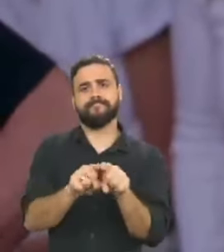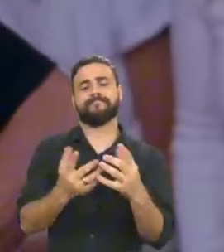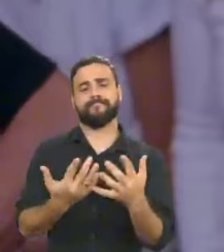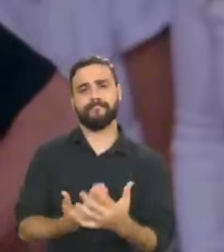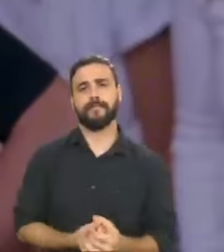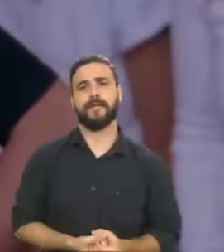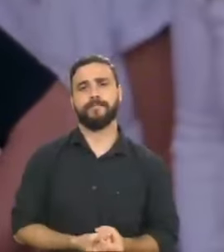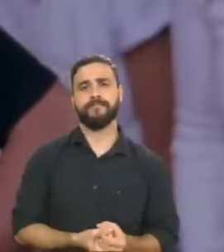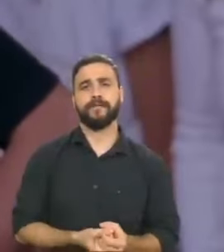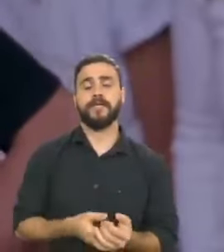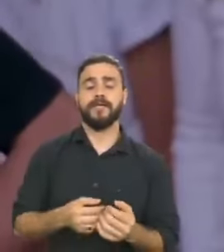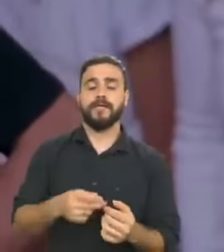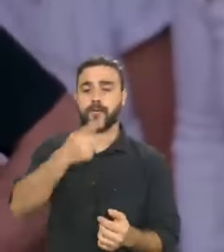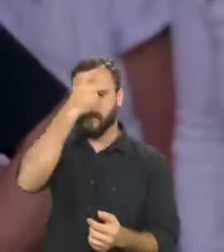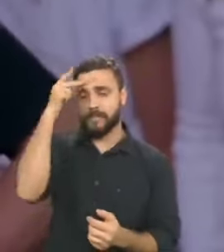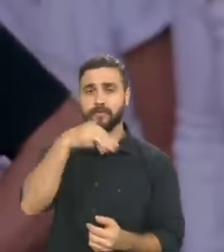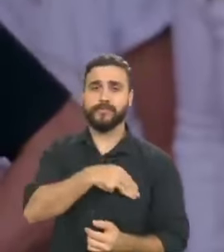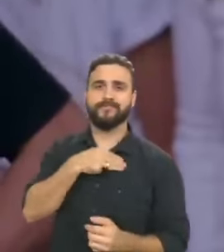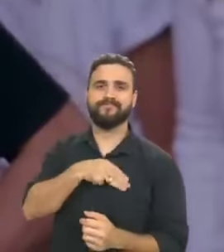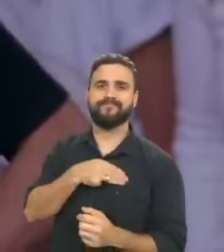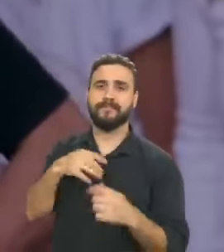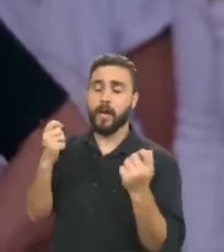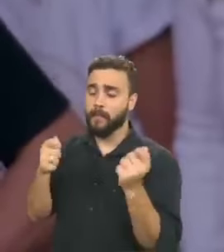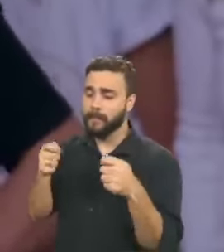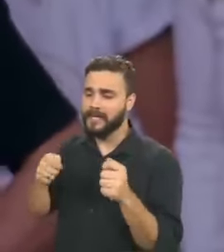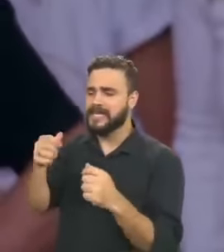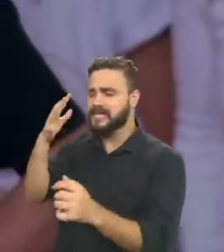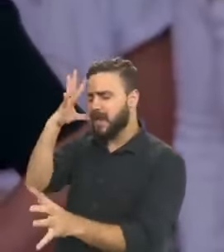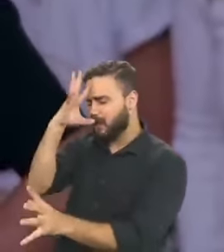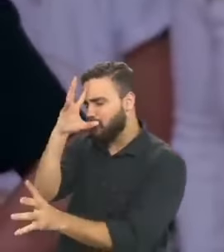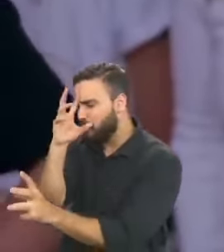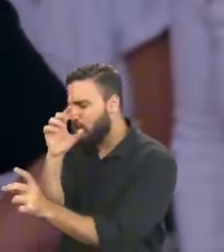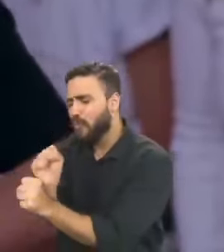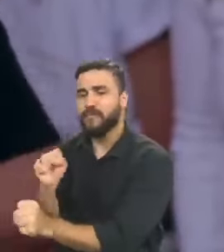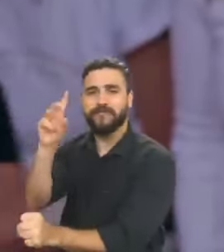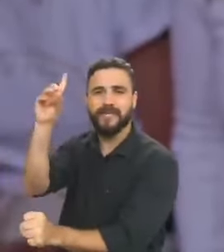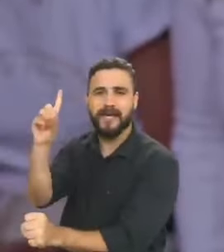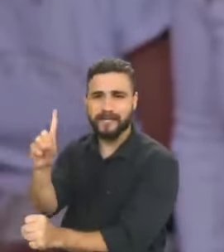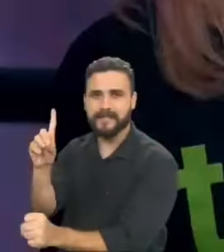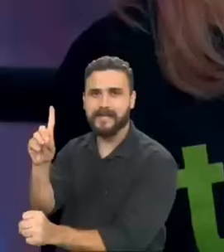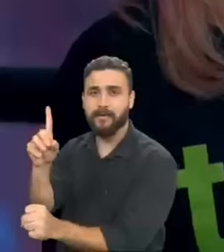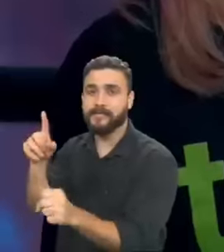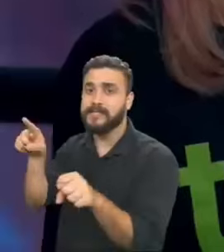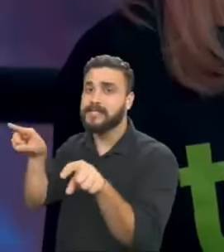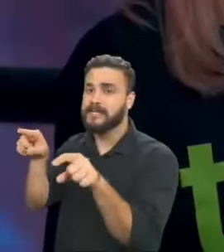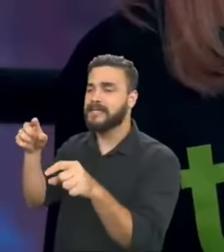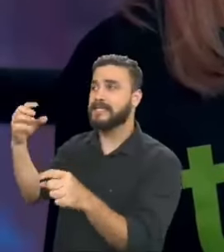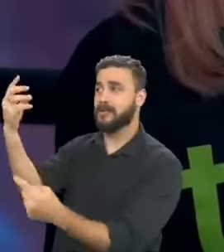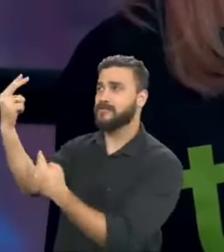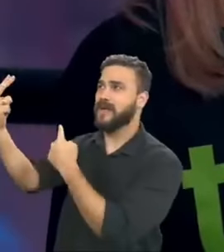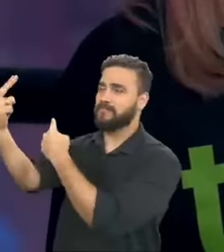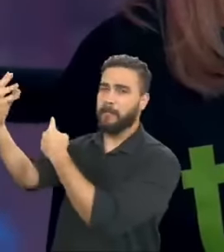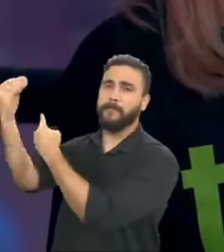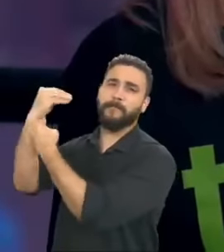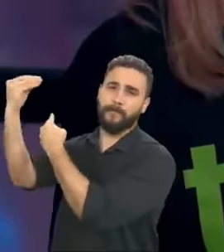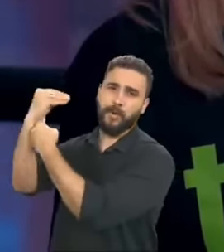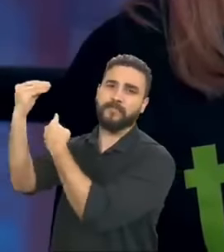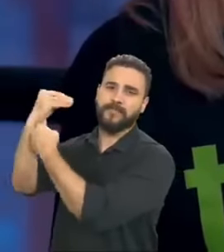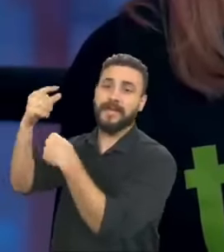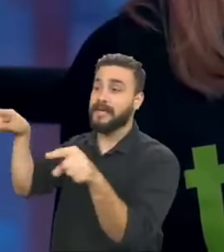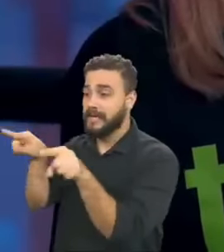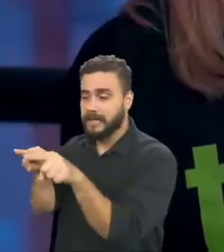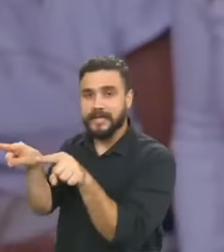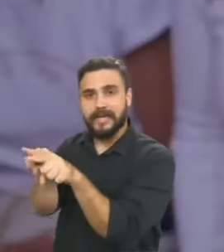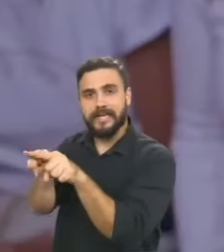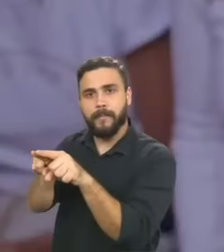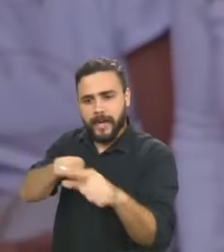confiar plenamente no Senhor, mas você usar a sua inteligência também para produzir riquezas onde você está, trabalhando com as suas mãos, com a sua